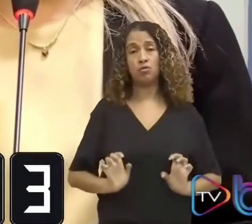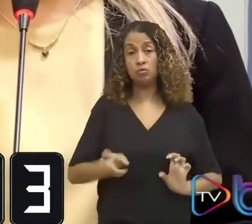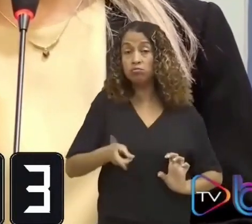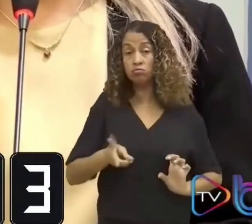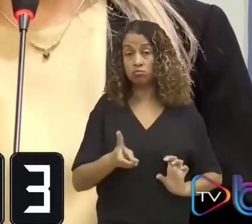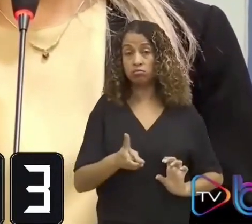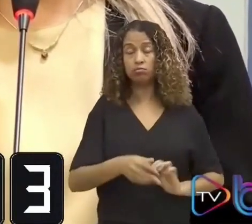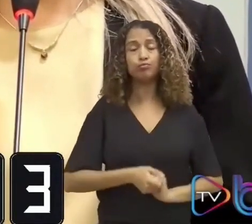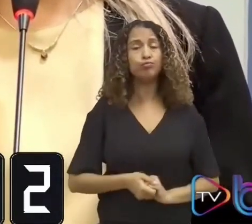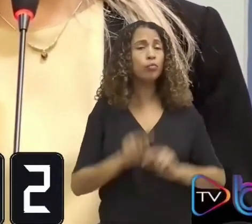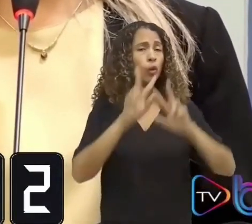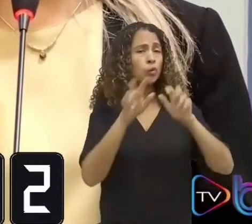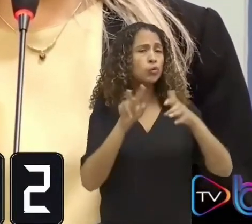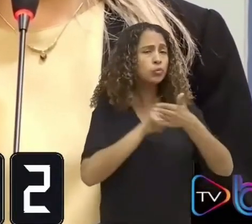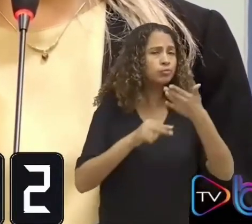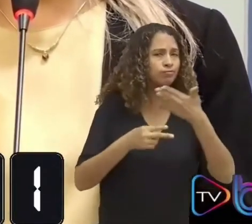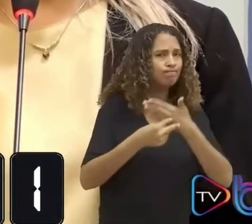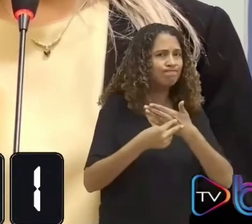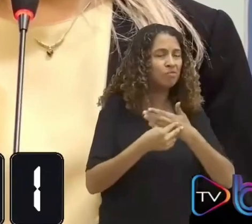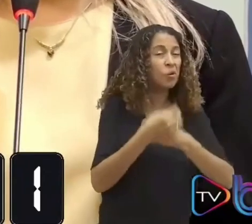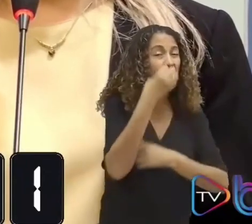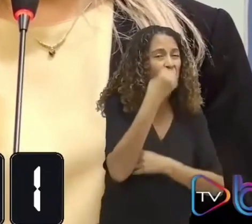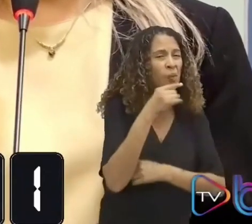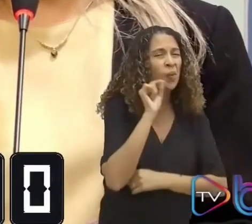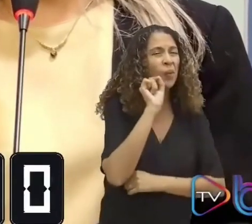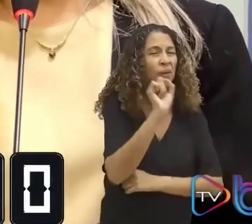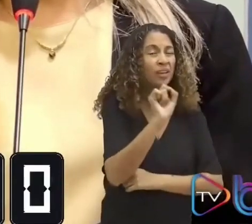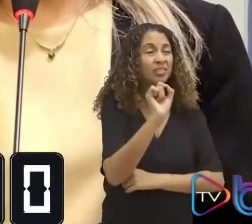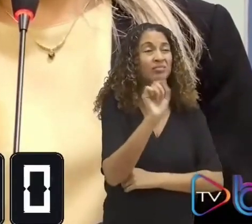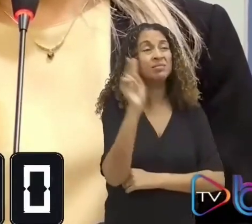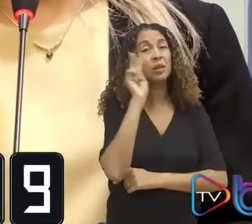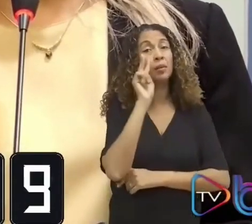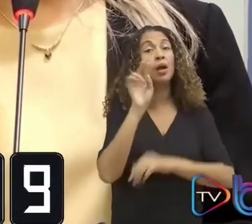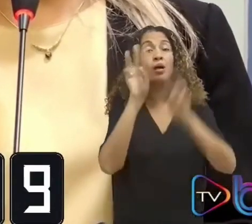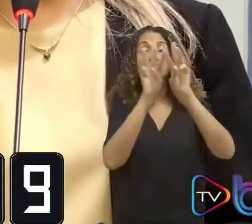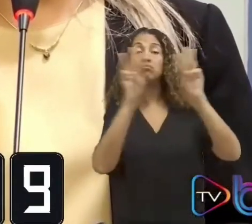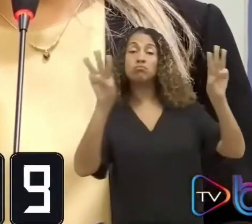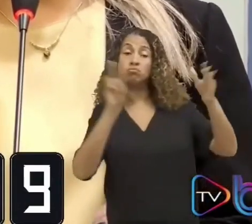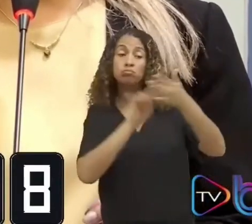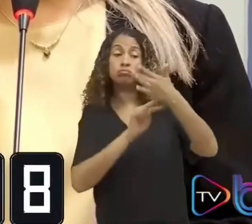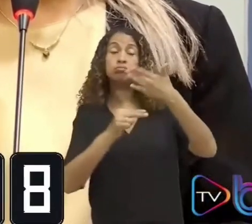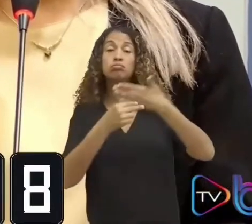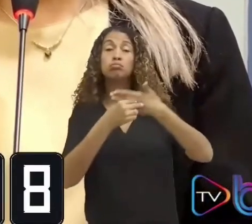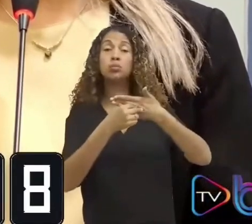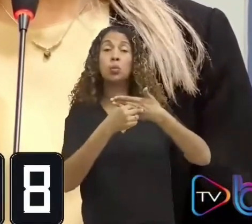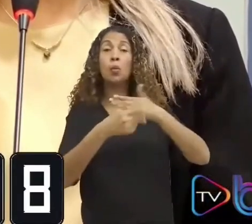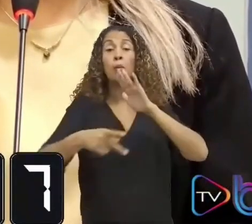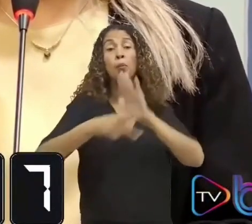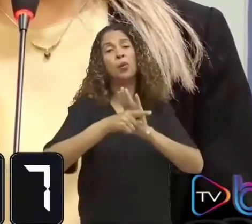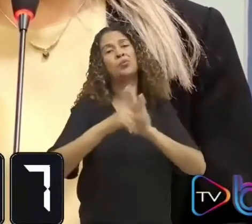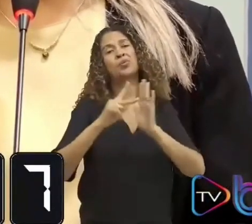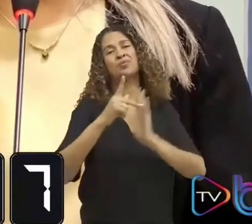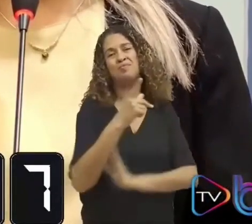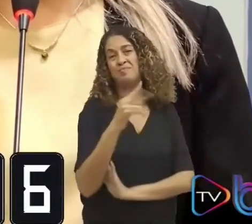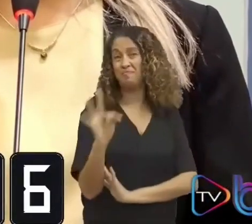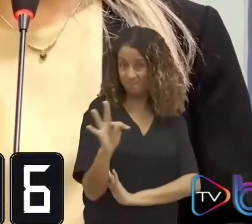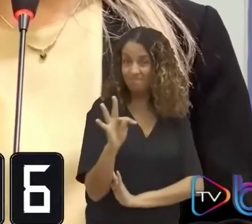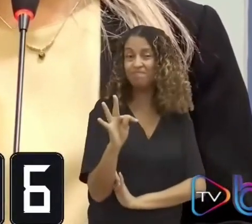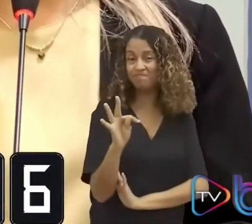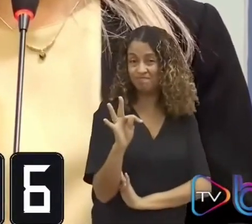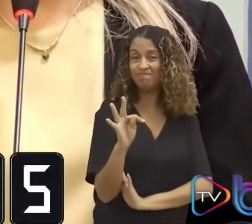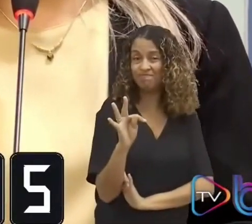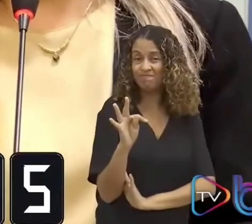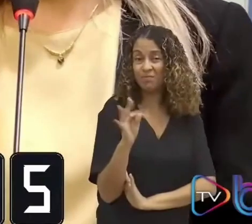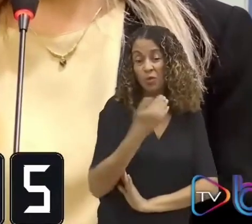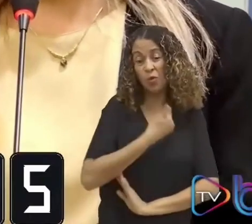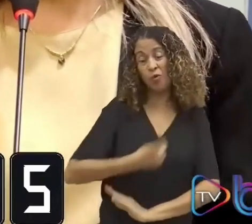relação à transparência, é bom lembrar que o Portal da Transparência é uma política do Partido dos Trabalhadores no